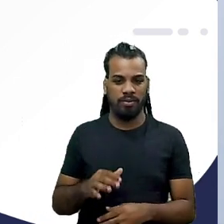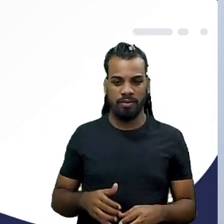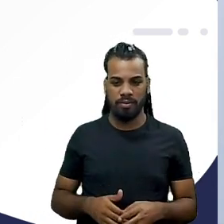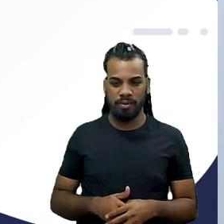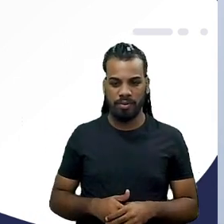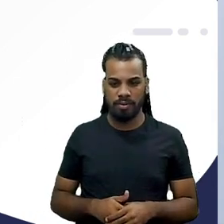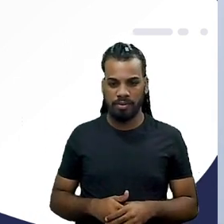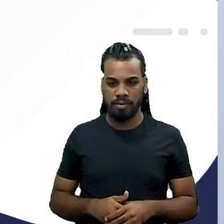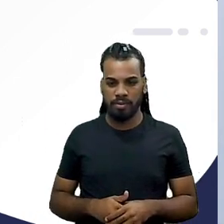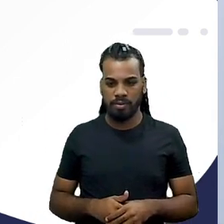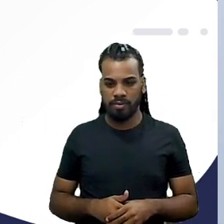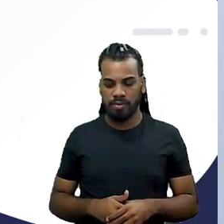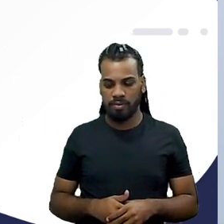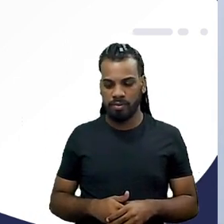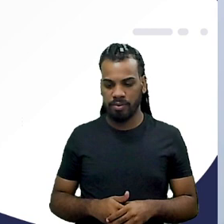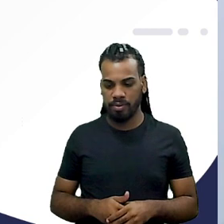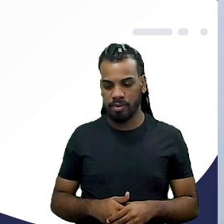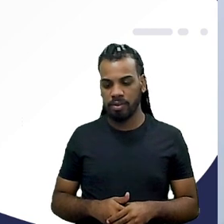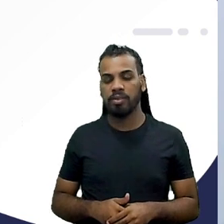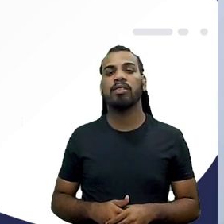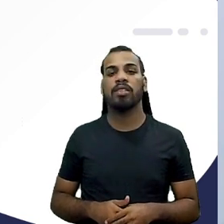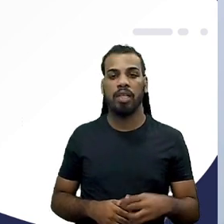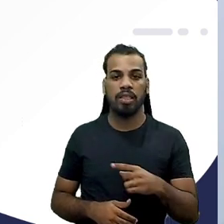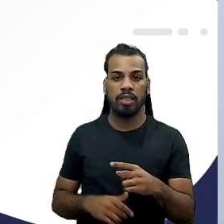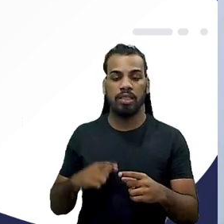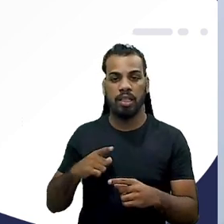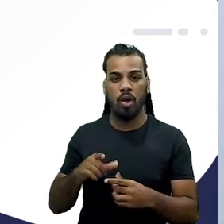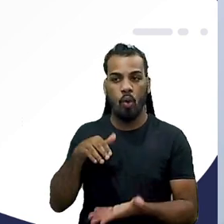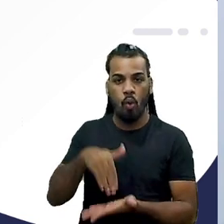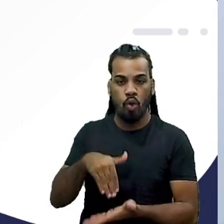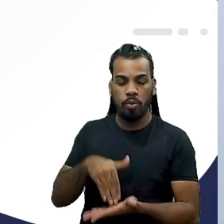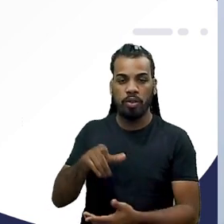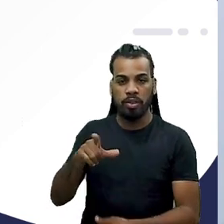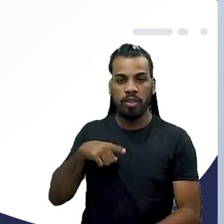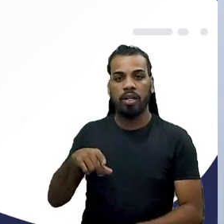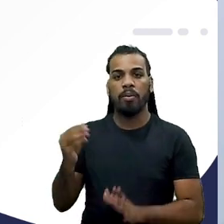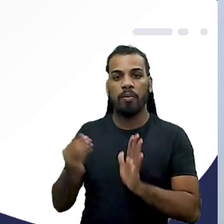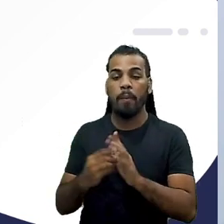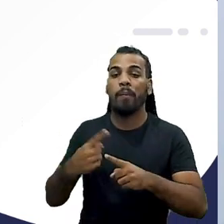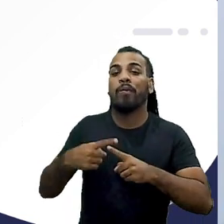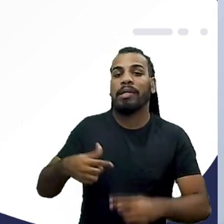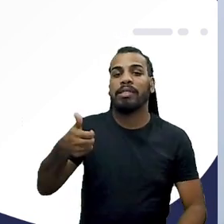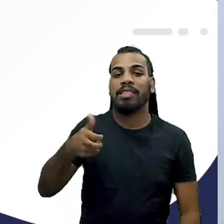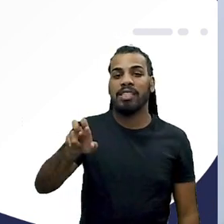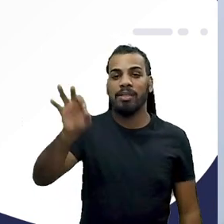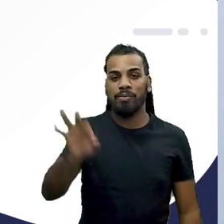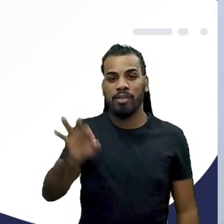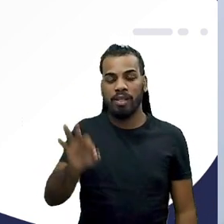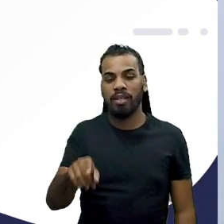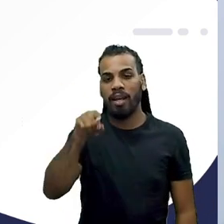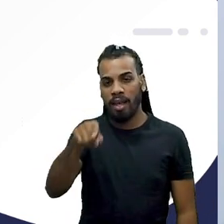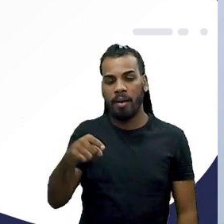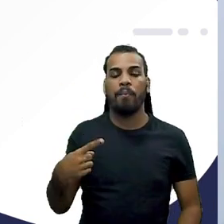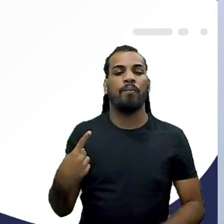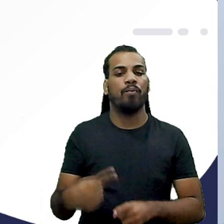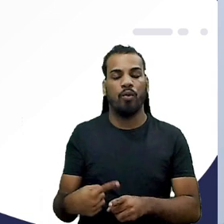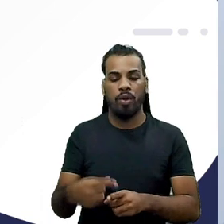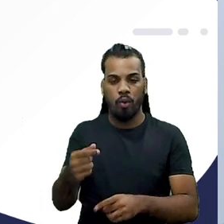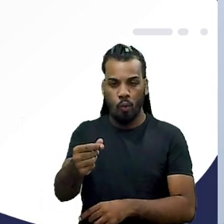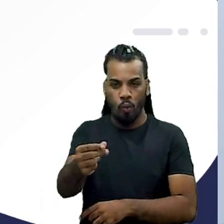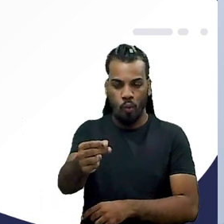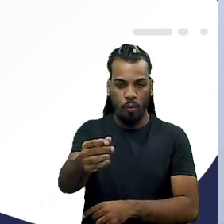Entendeu? Justamente ele colocou aí aquele último item. Porque 15% foi justamente